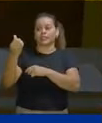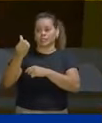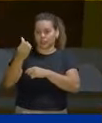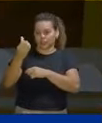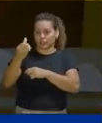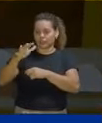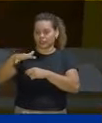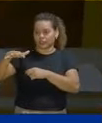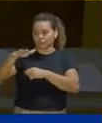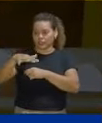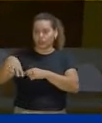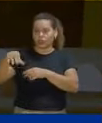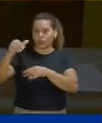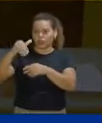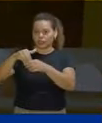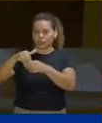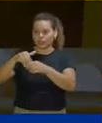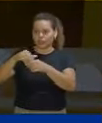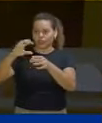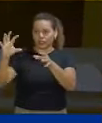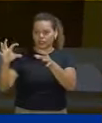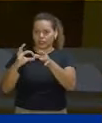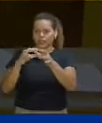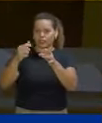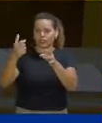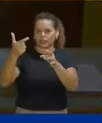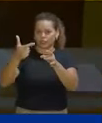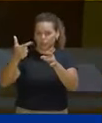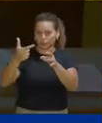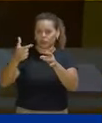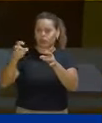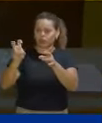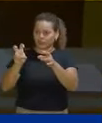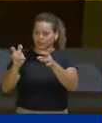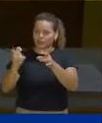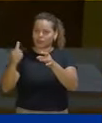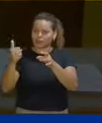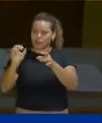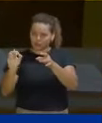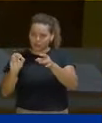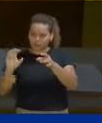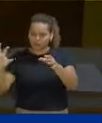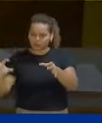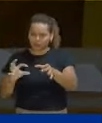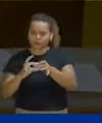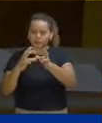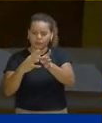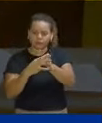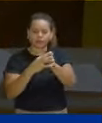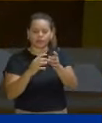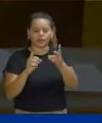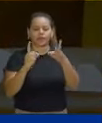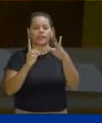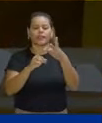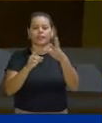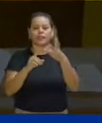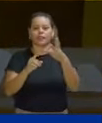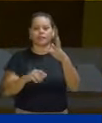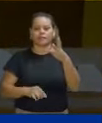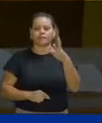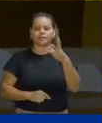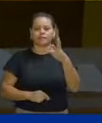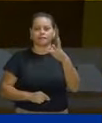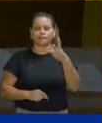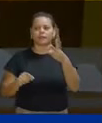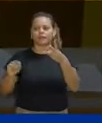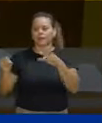eleitoral, que englobaria a 2ª zona, a 5ª zona e a 10ª zona, e a 10ª zona eleitoral, que é